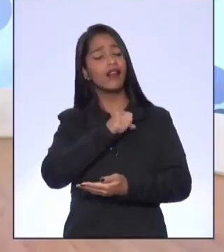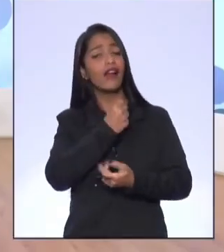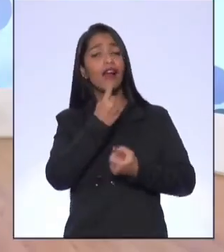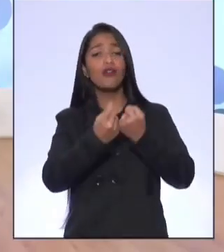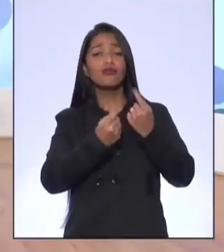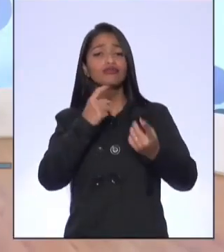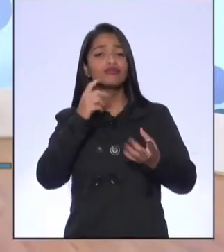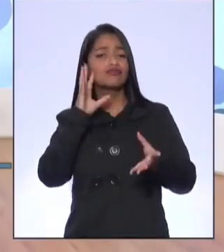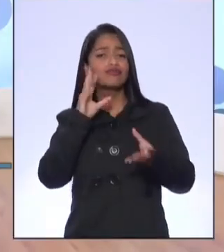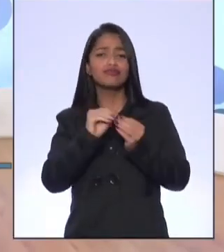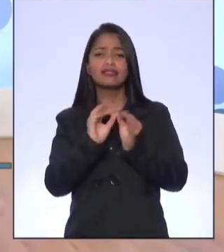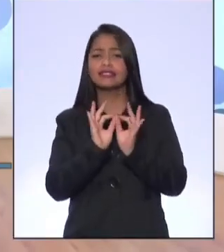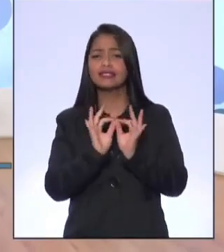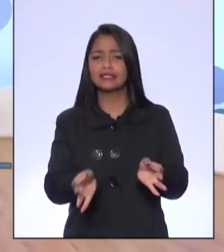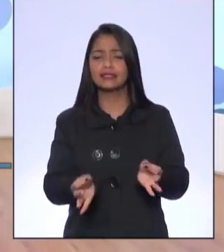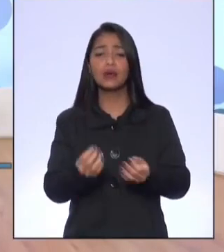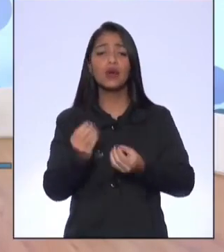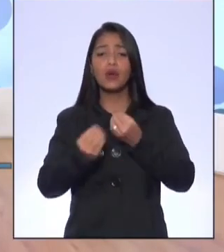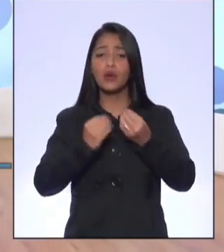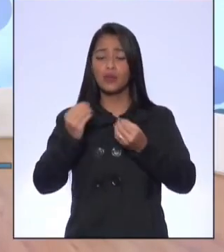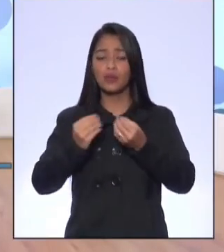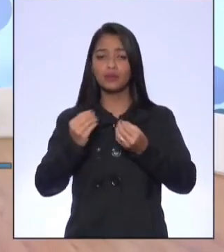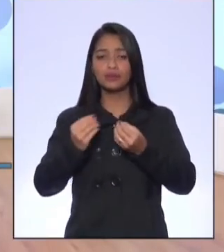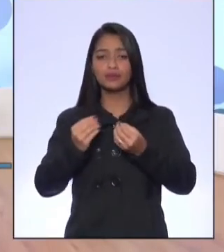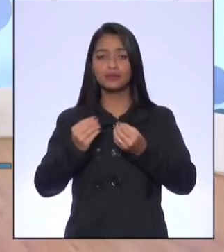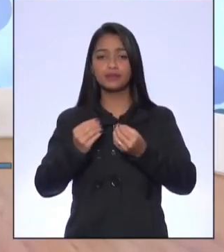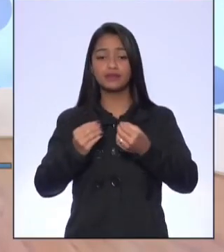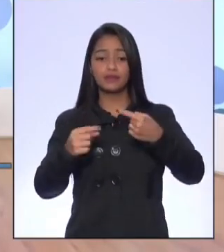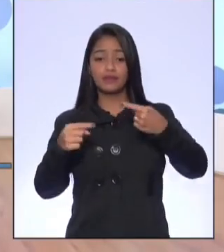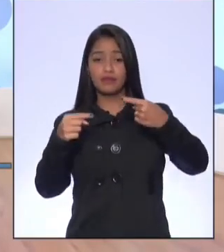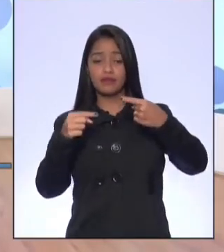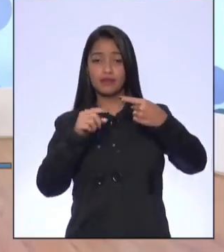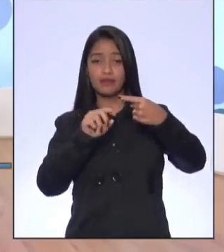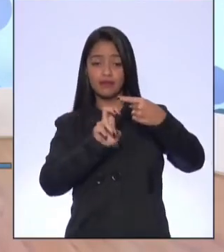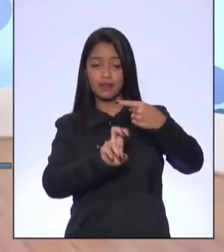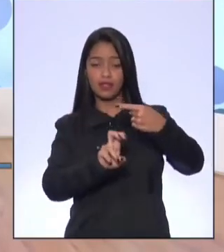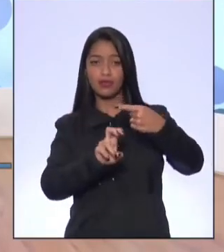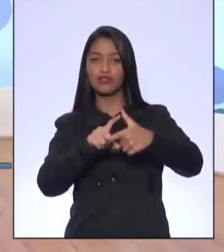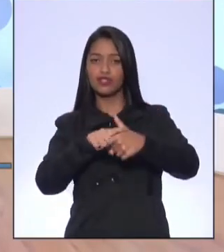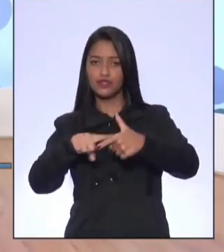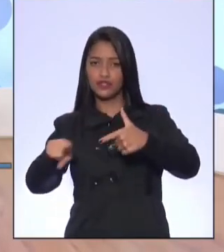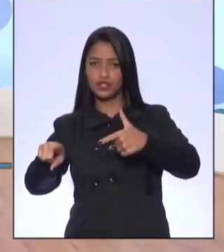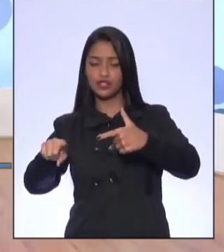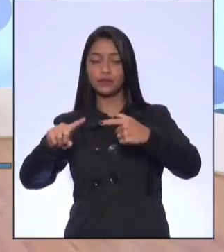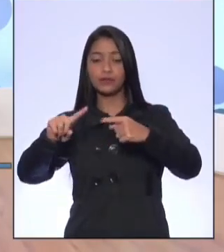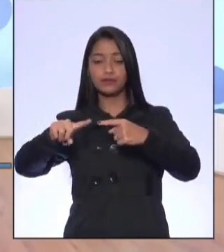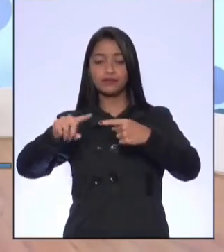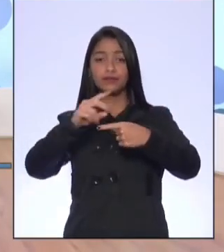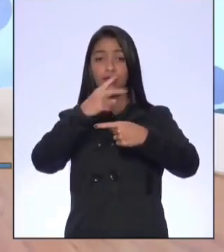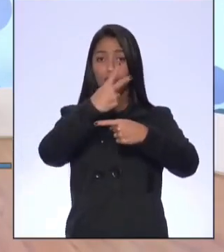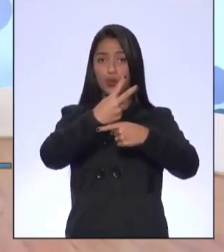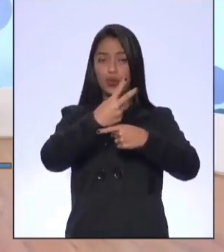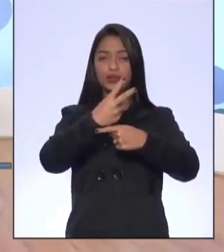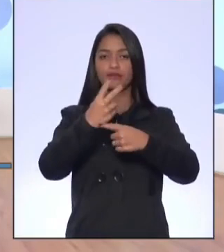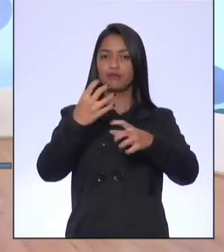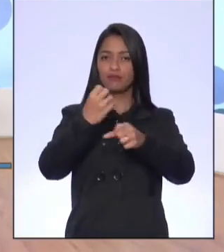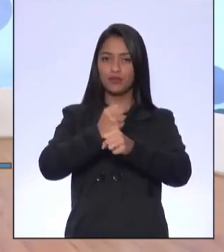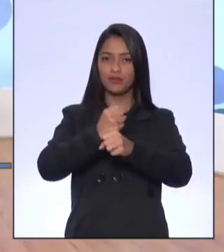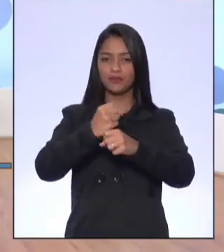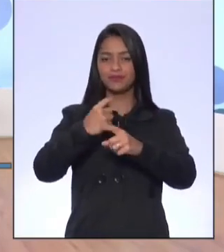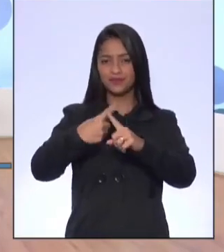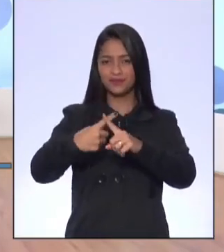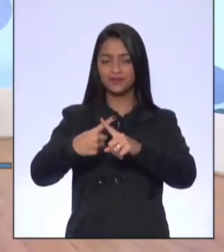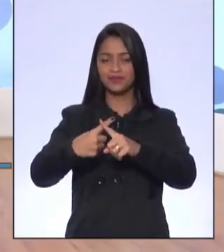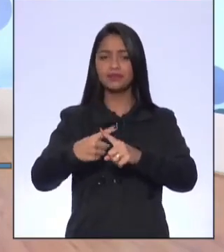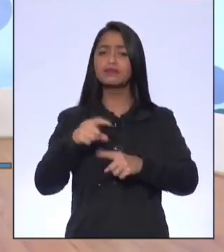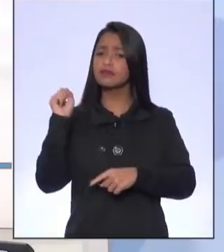assim, divide pelo denominador e multiplica pelo numerador, tá correto? Sim, não estaria errado. Ó, a gente vai dividir